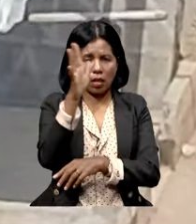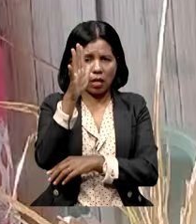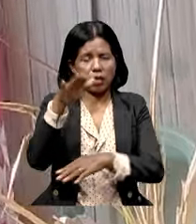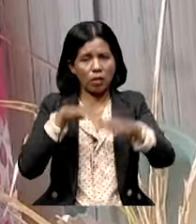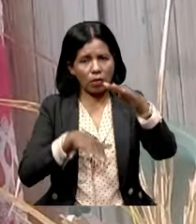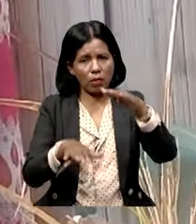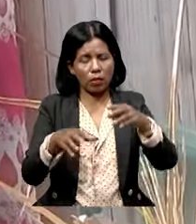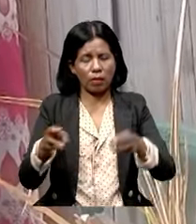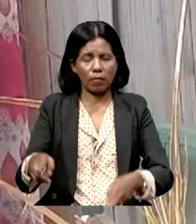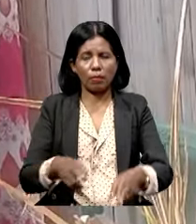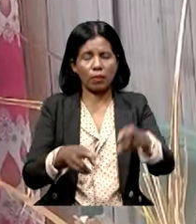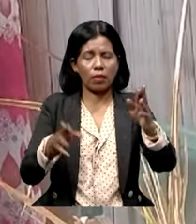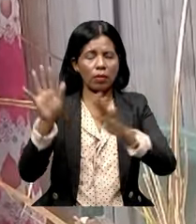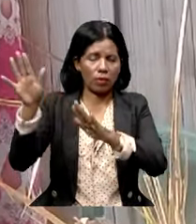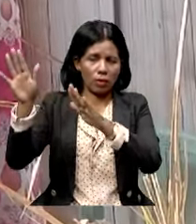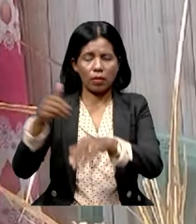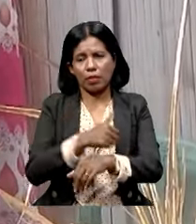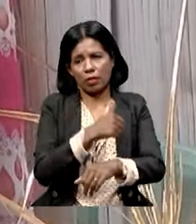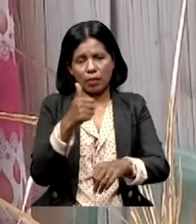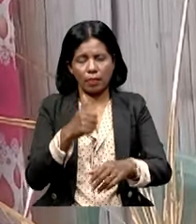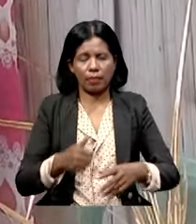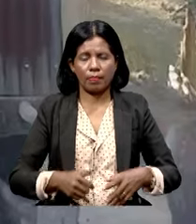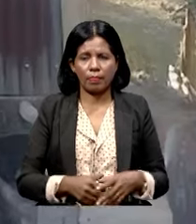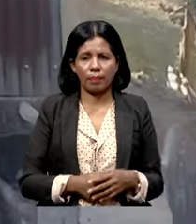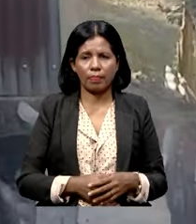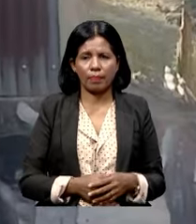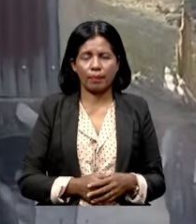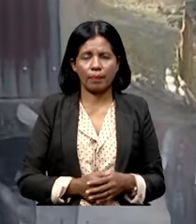motanini, foholong no seluktang. Feliciano Venancio Belo, GMN.